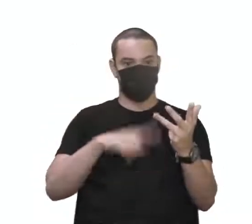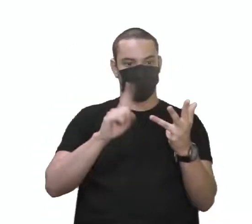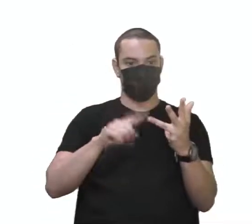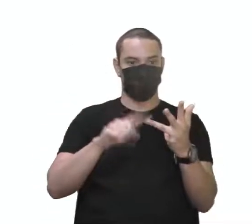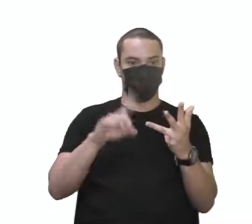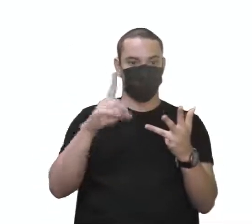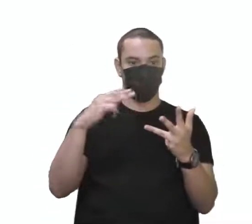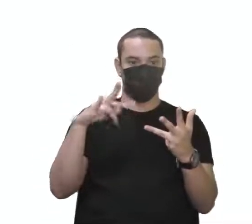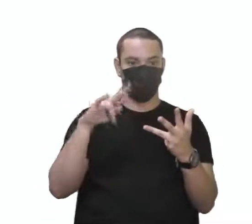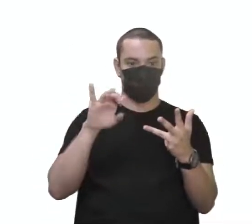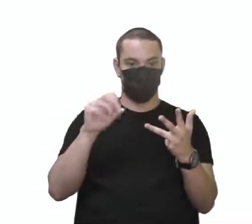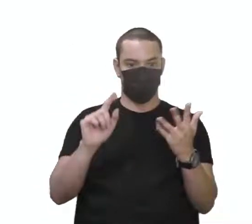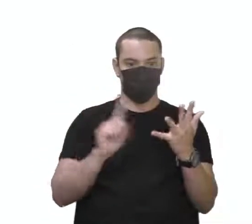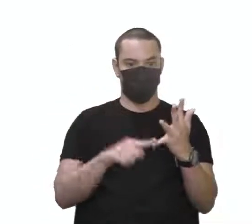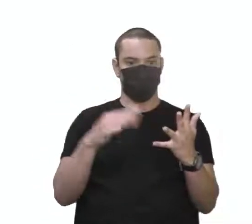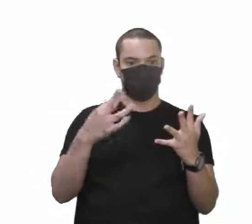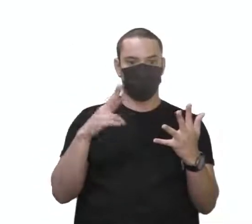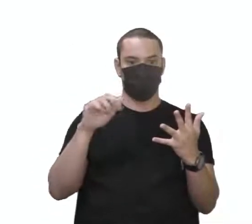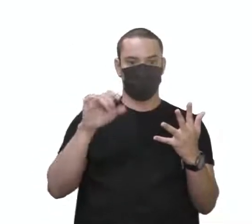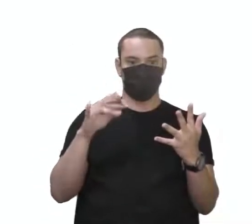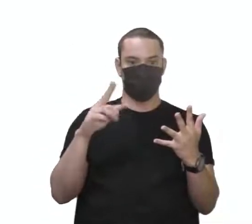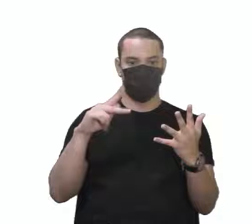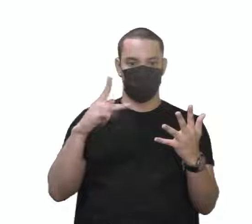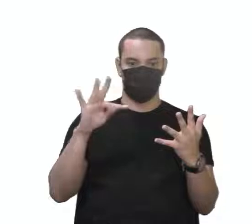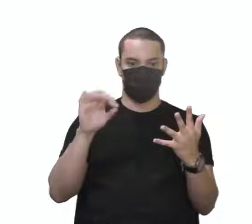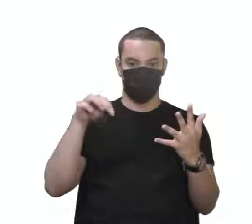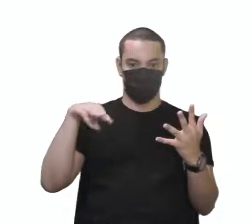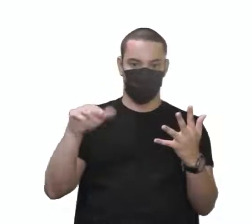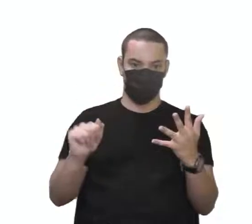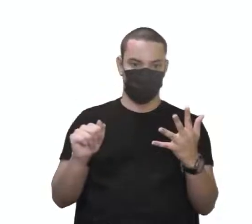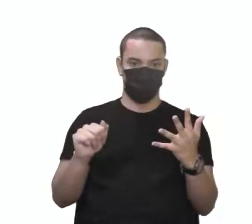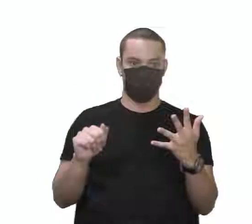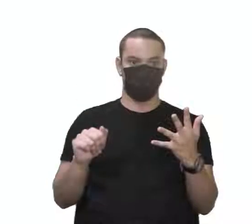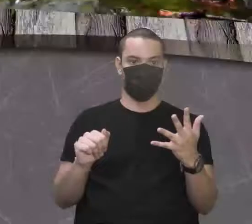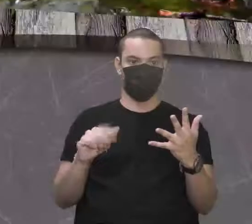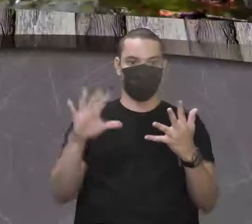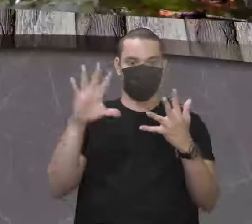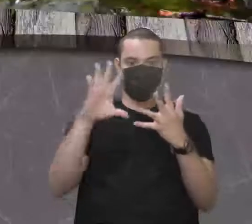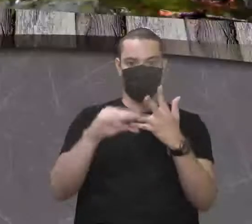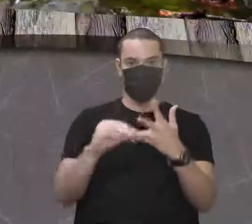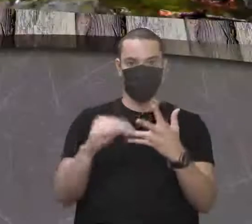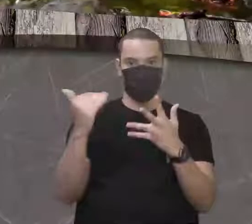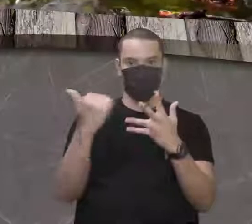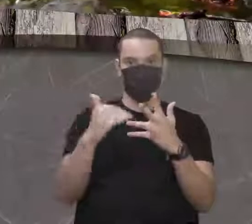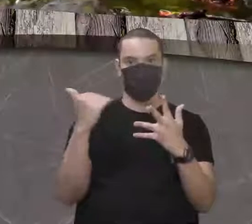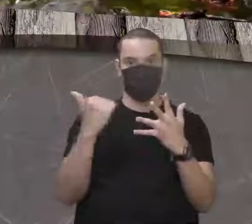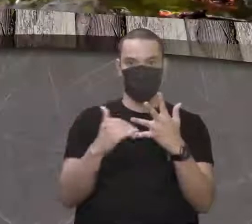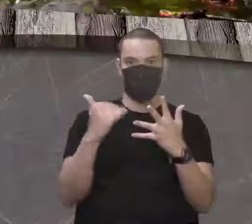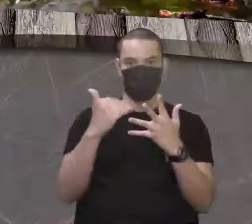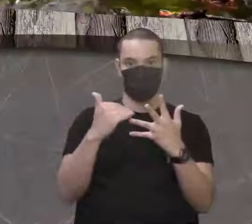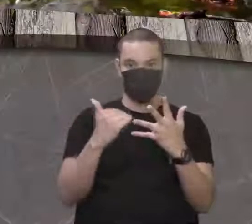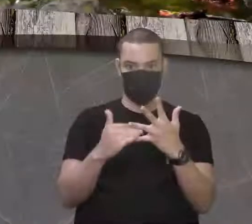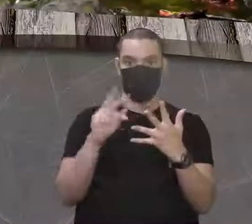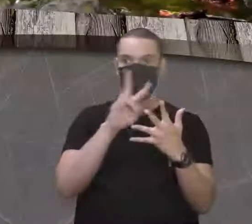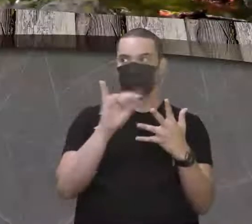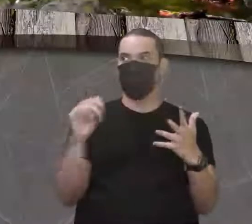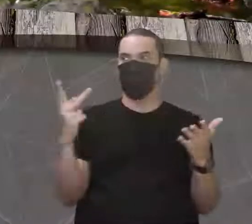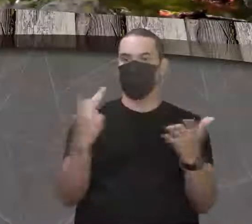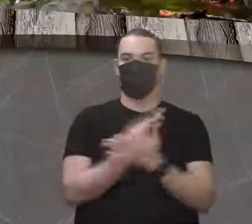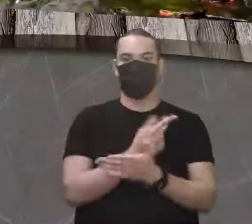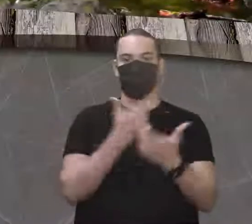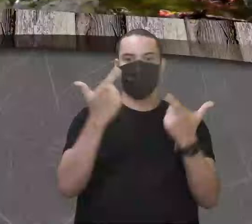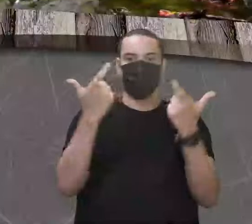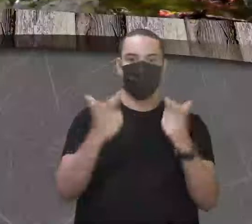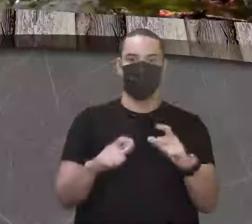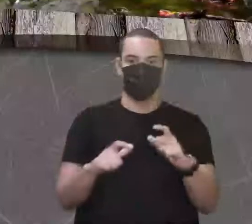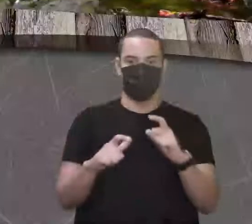proteoma. E E, transcriptona. Essas duas estruturas, proteoma e transcriptonas, vão acontecer,